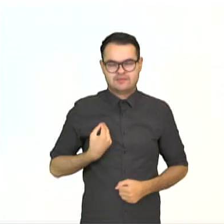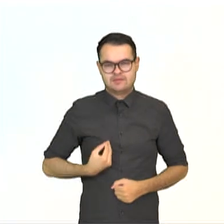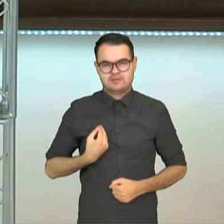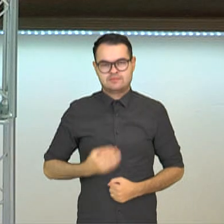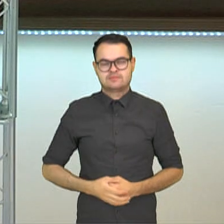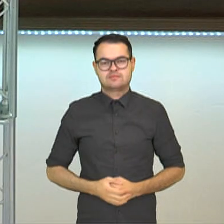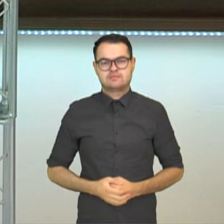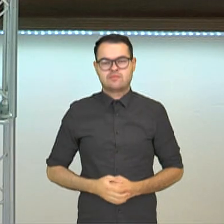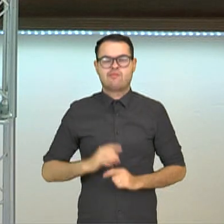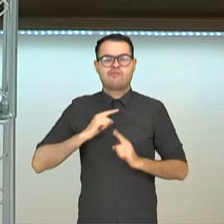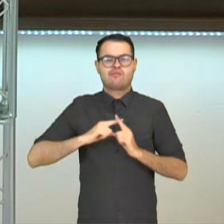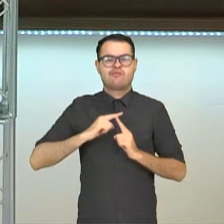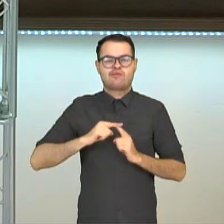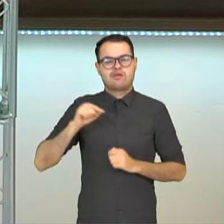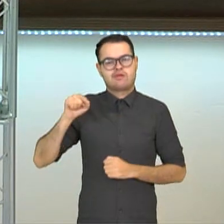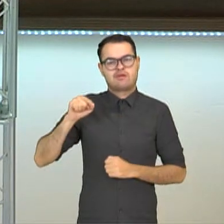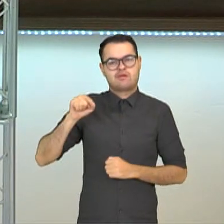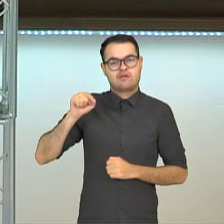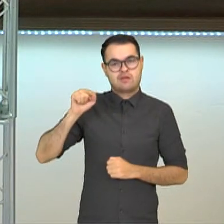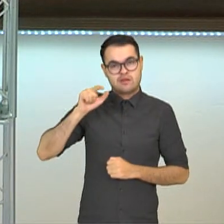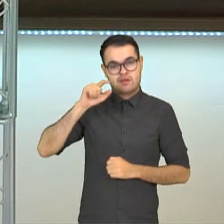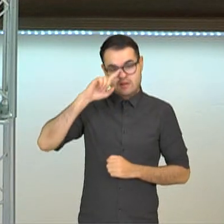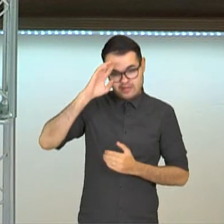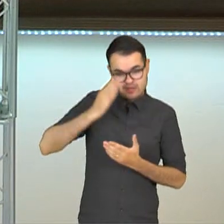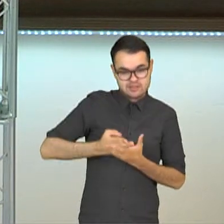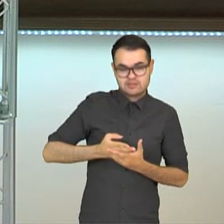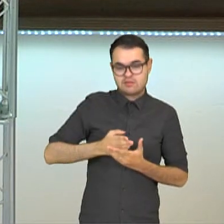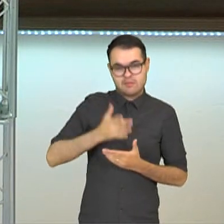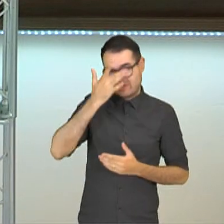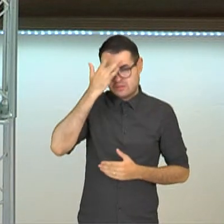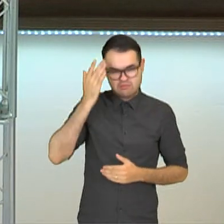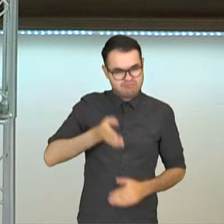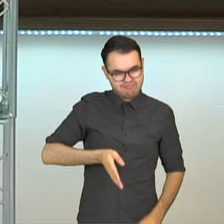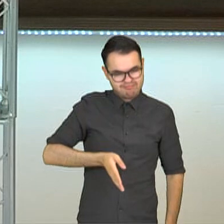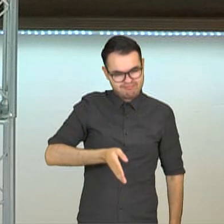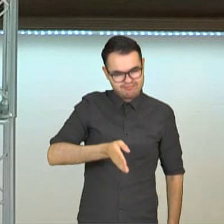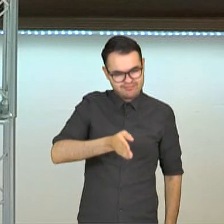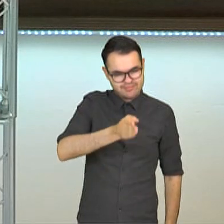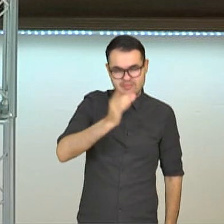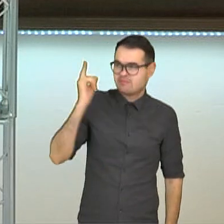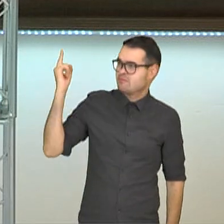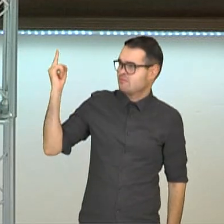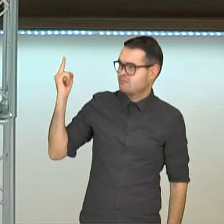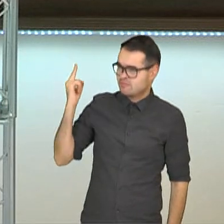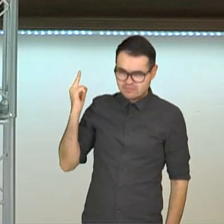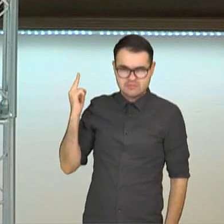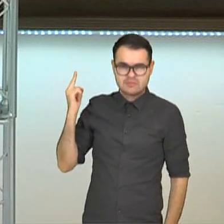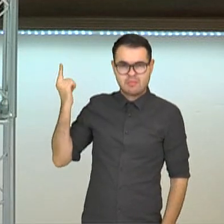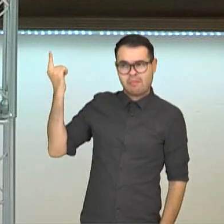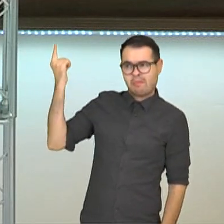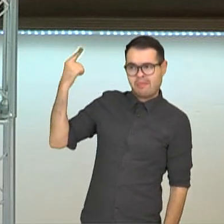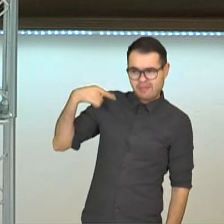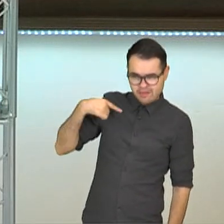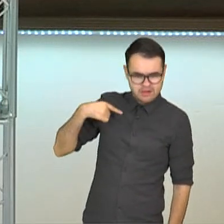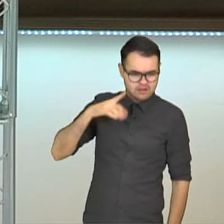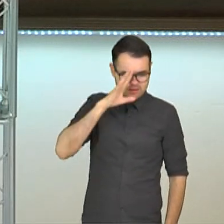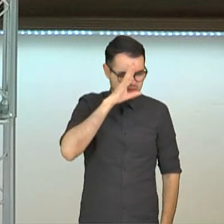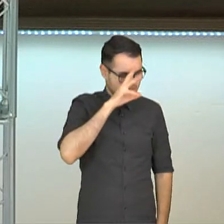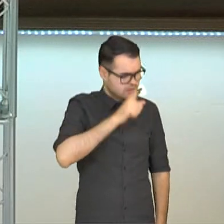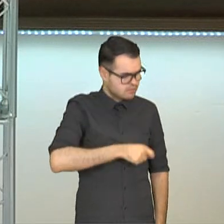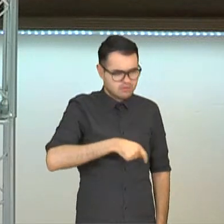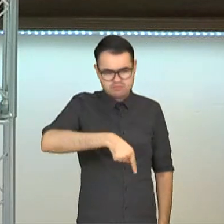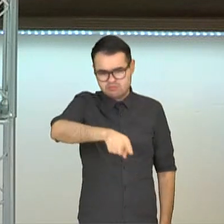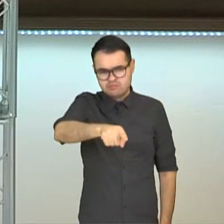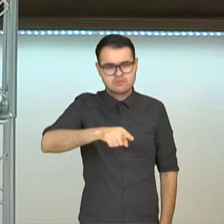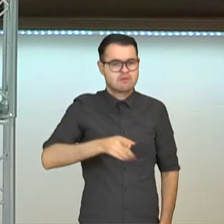ele acredita que foi uma pessoa que não estava dando muito certo? Porque veio um anjo torto e predestinou que ele não